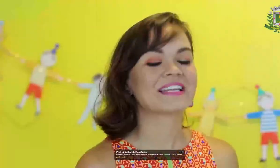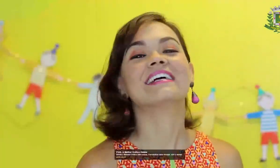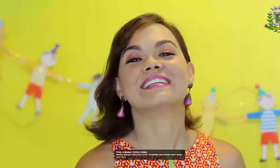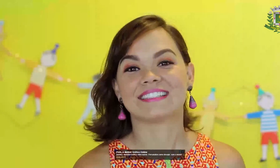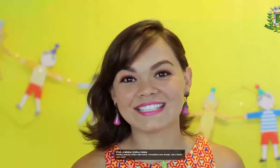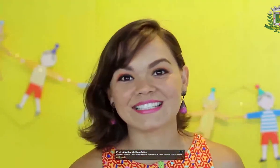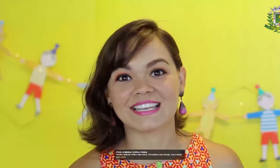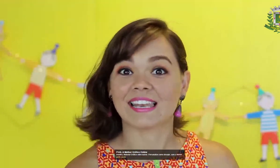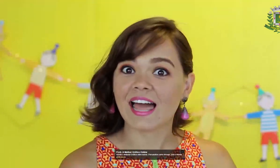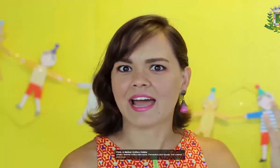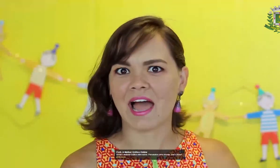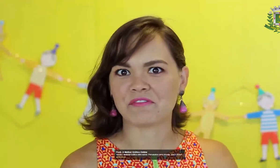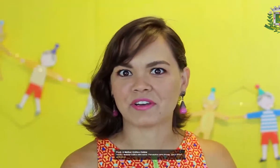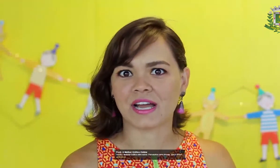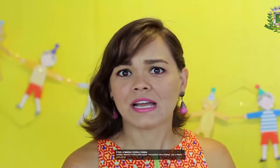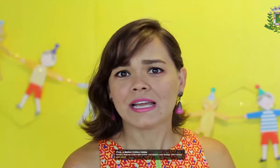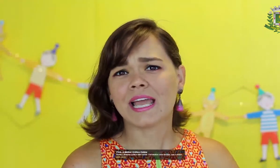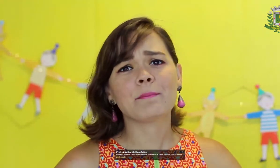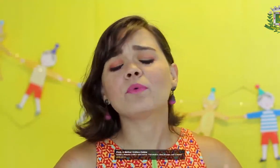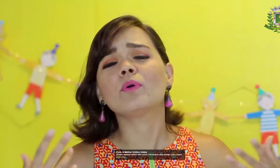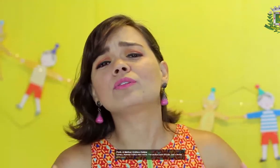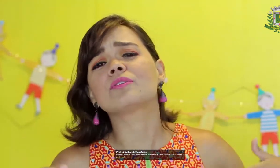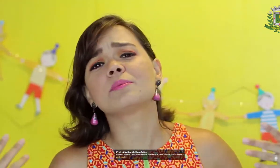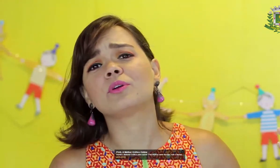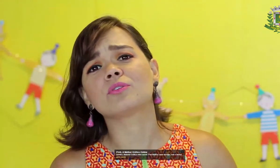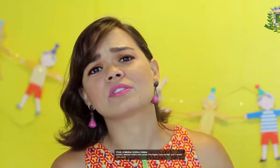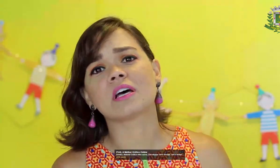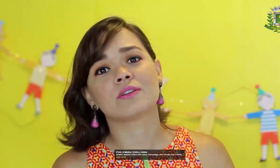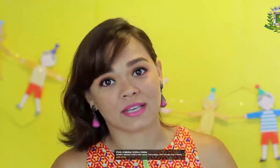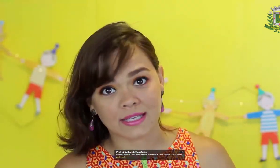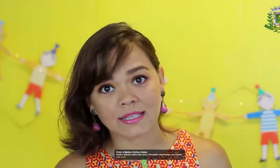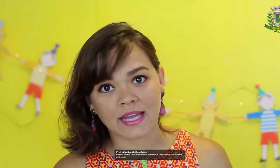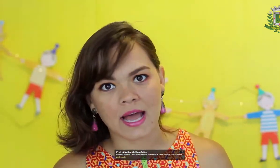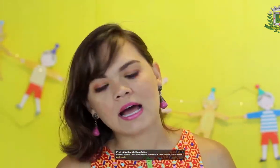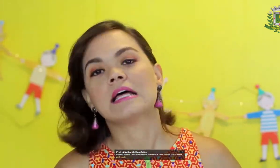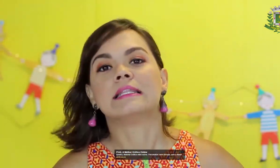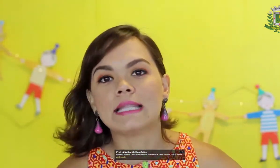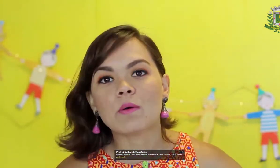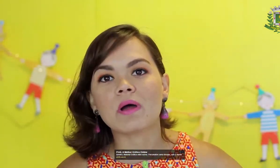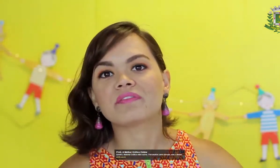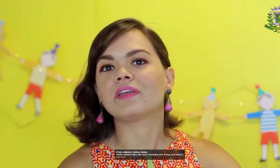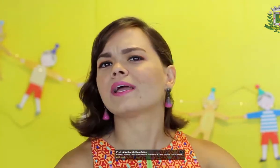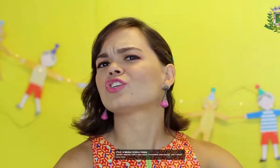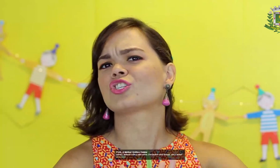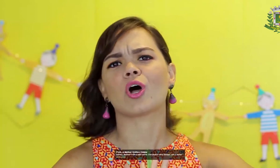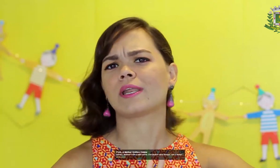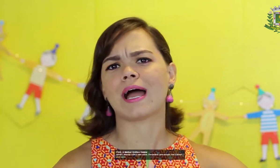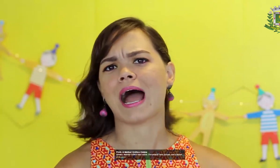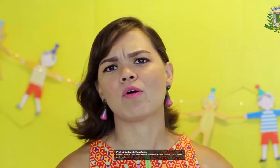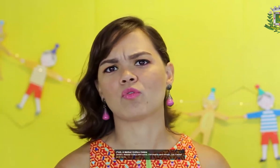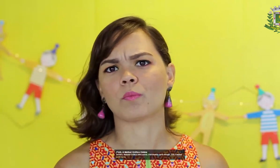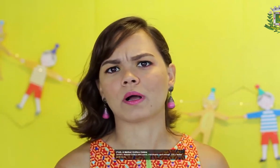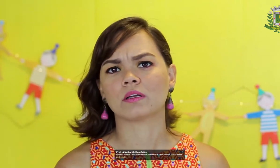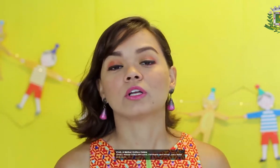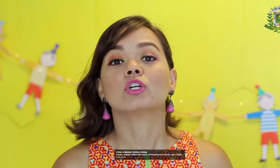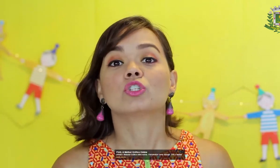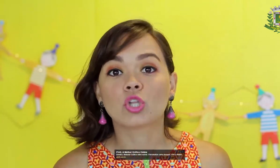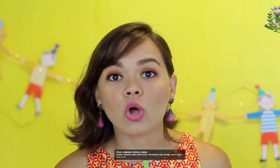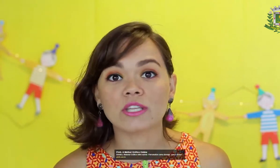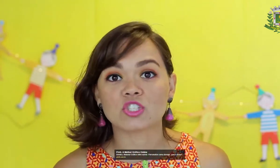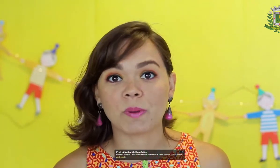contar. Dizem lá na África que há muitos e muitos anos aqui na Terra não havia história